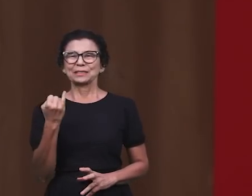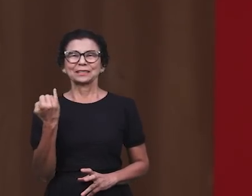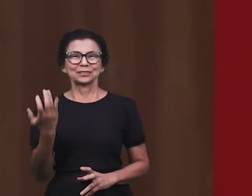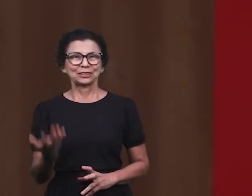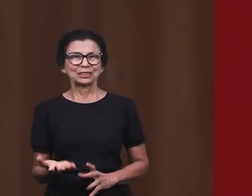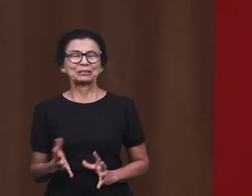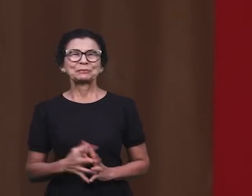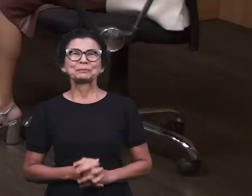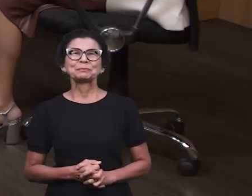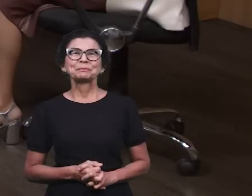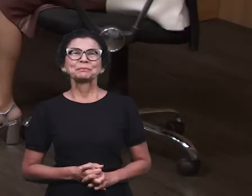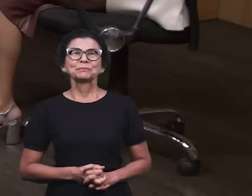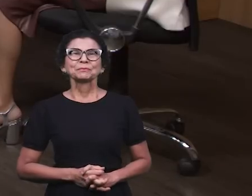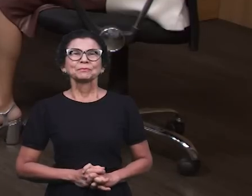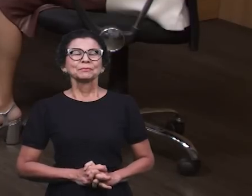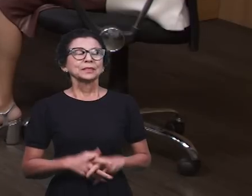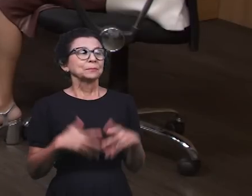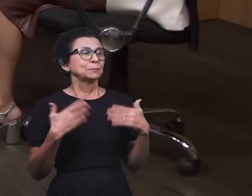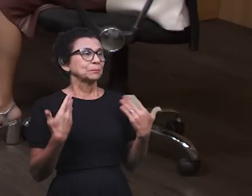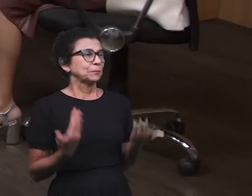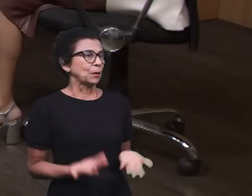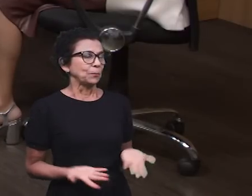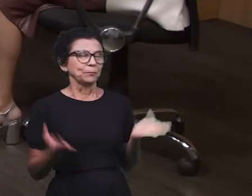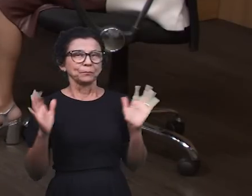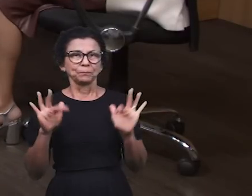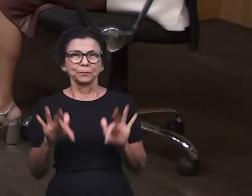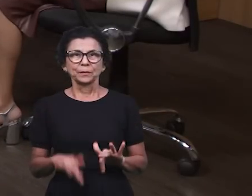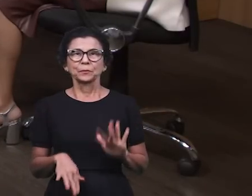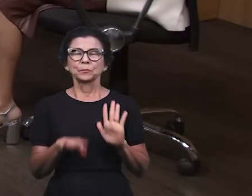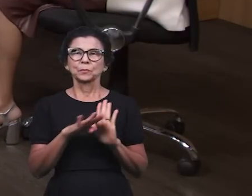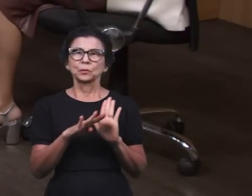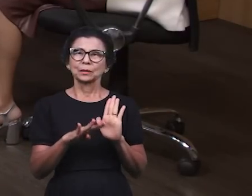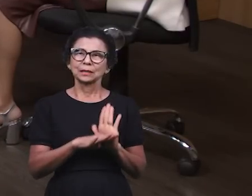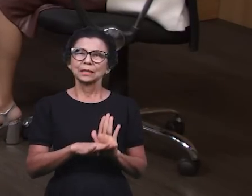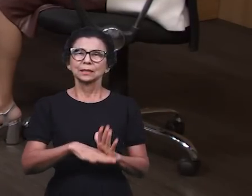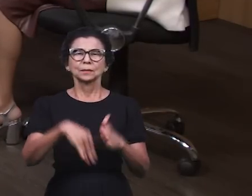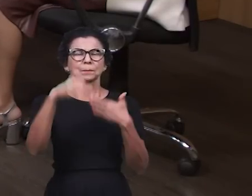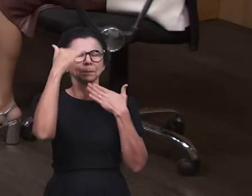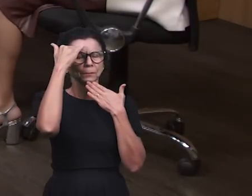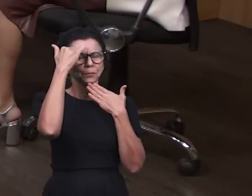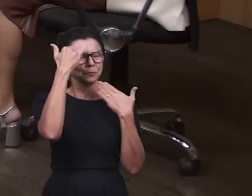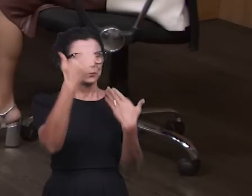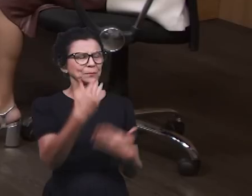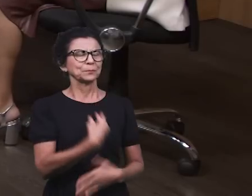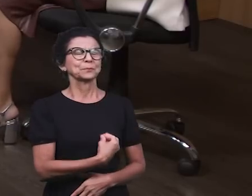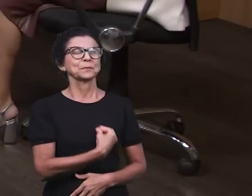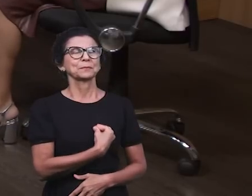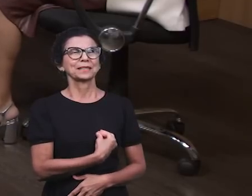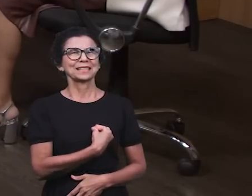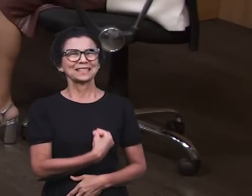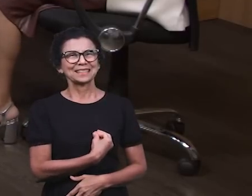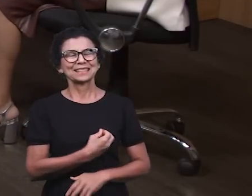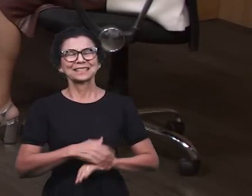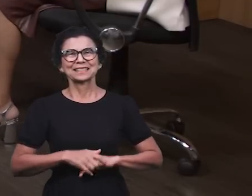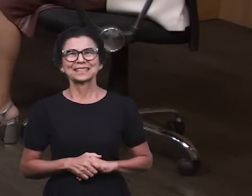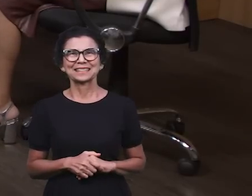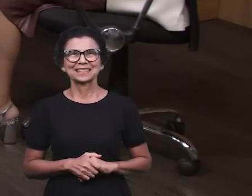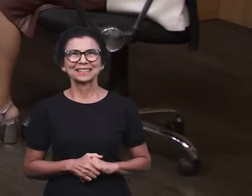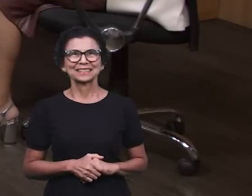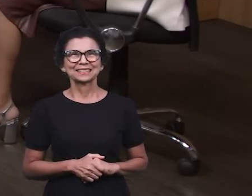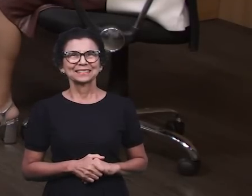vida do servo. Glória a Jesus. João, a gente está chegando ao final do programa. Muito obrigado por sua presença, por sua